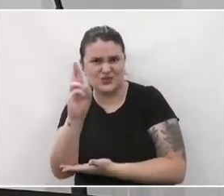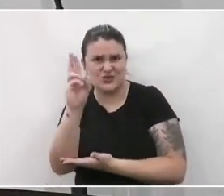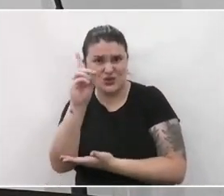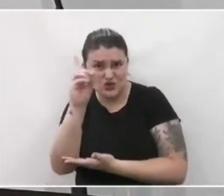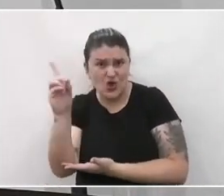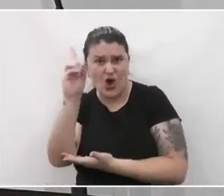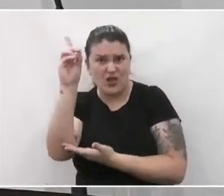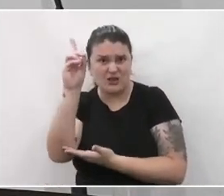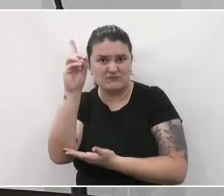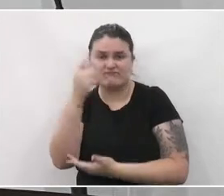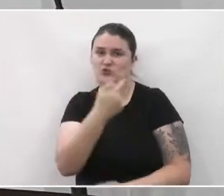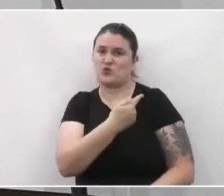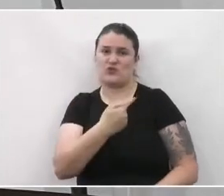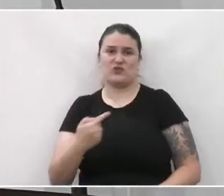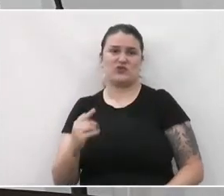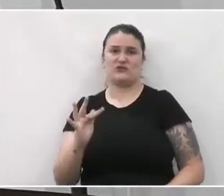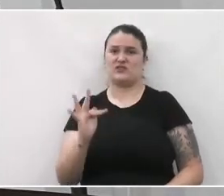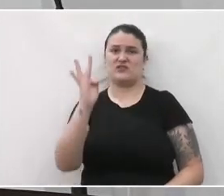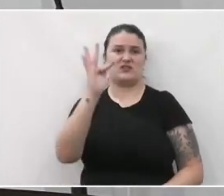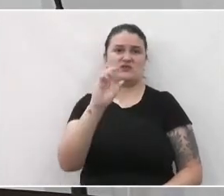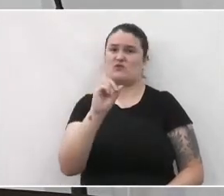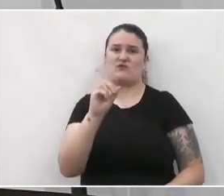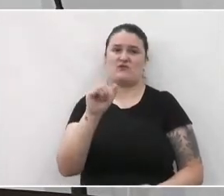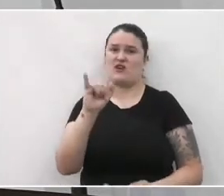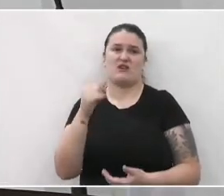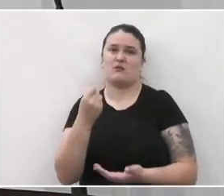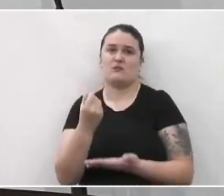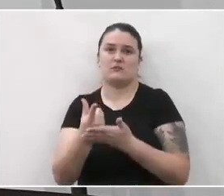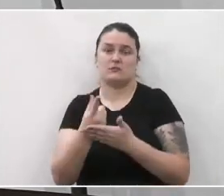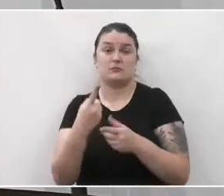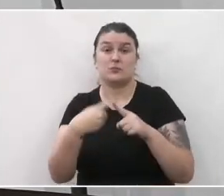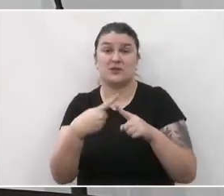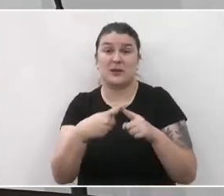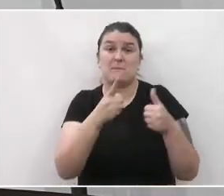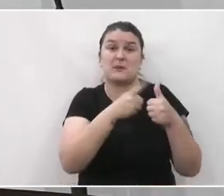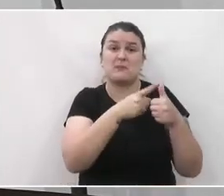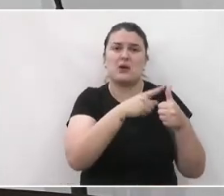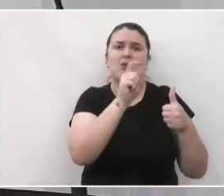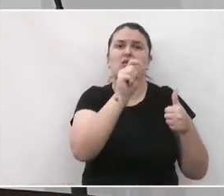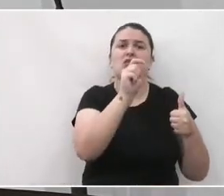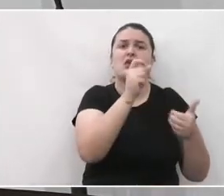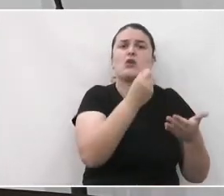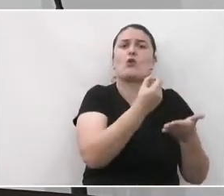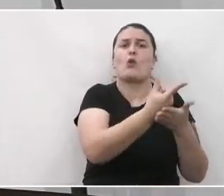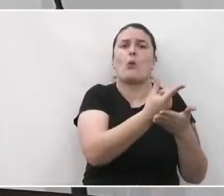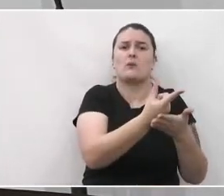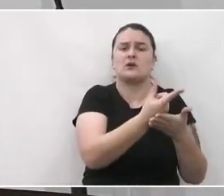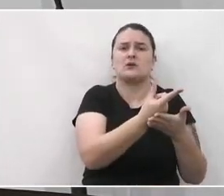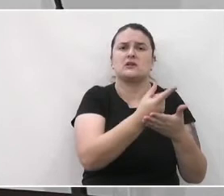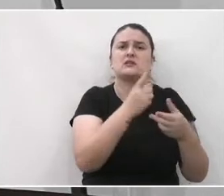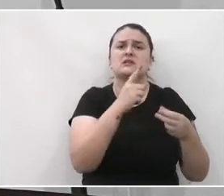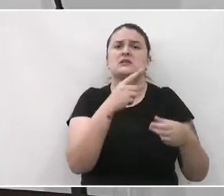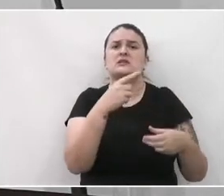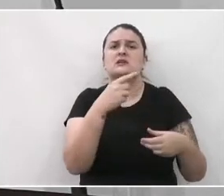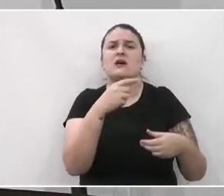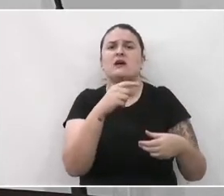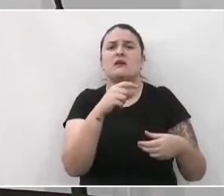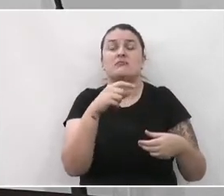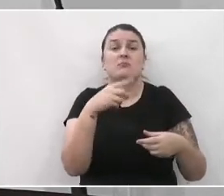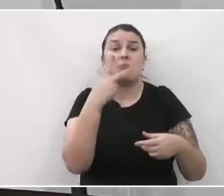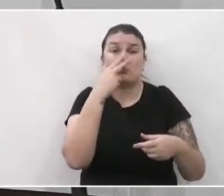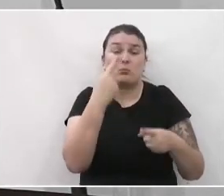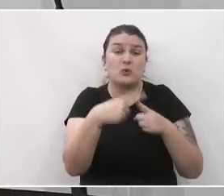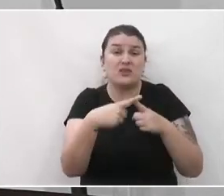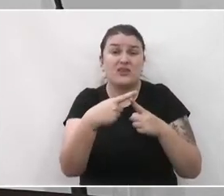o governo federal não vai mais fazer essa compra. Por quê? Primeiro, porque vai ter alguém que já está comprando, e segundo, porque cada dose vai ficar 4